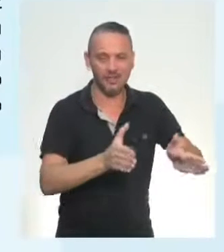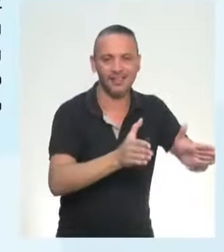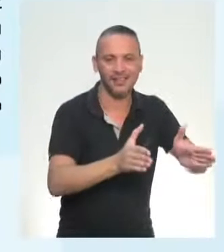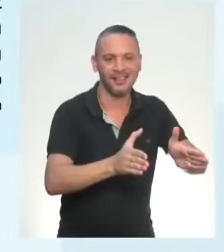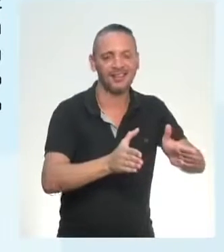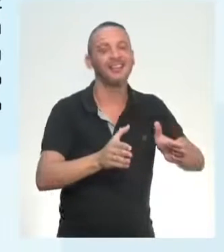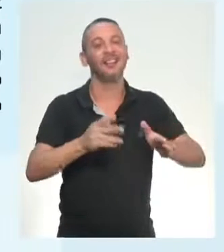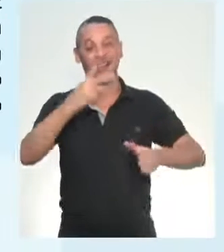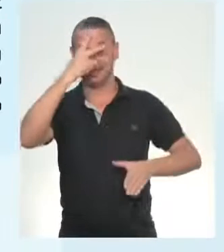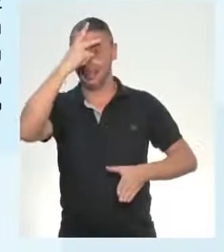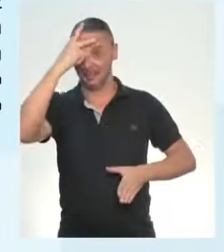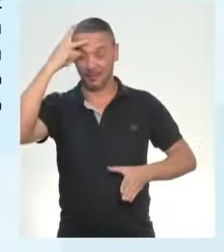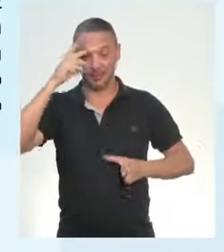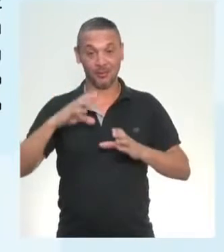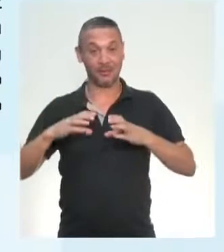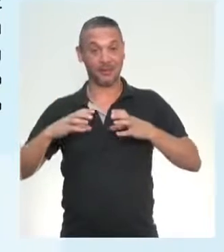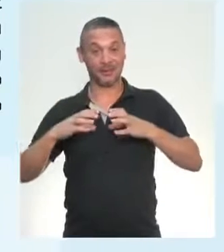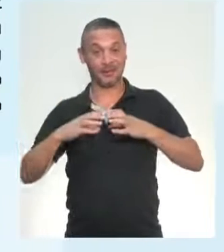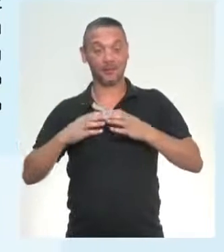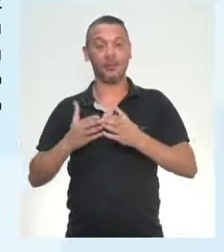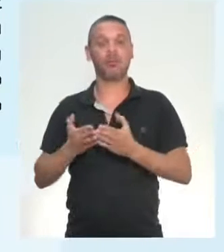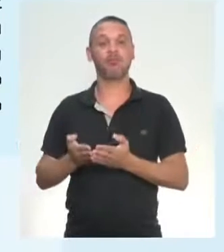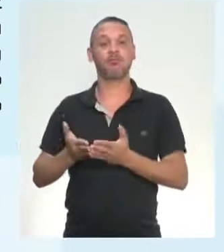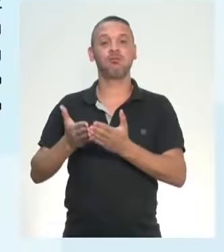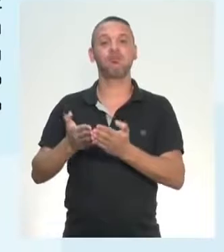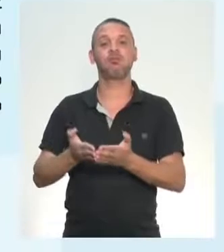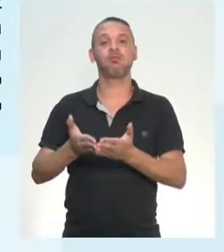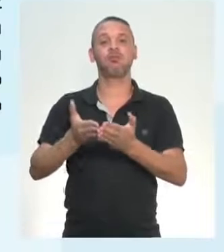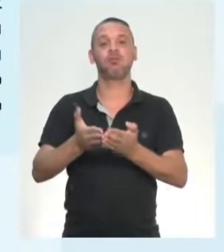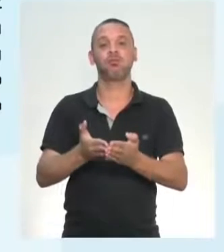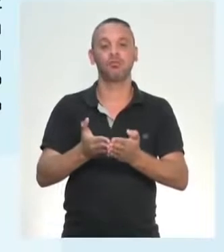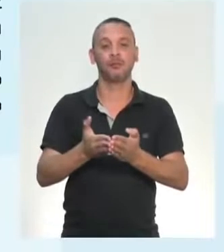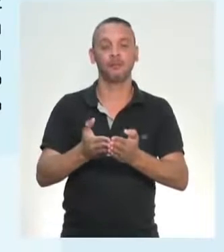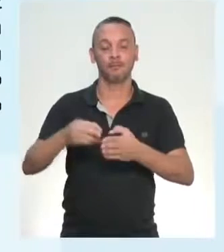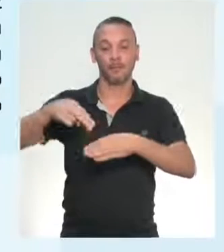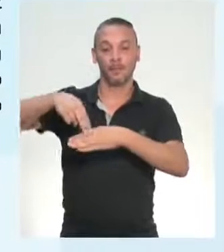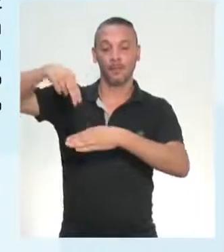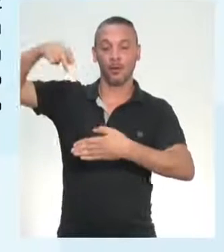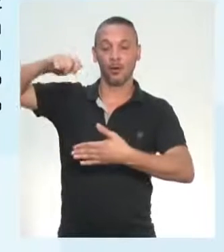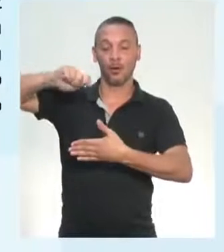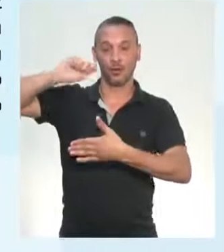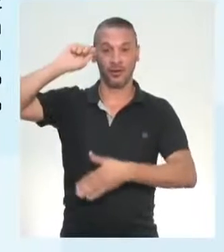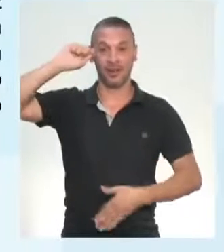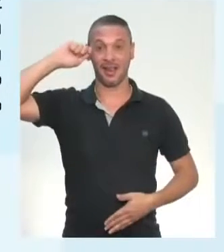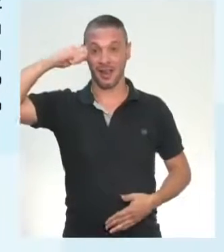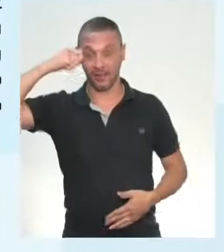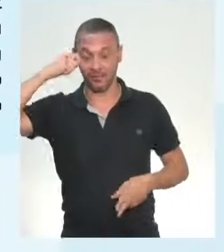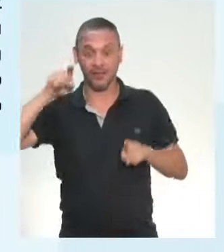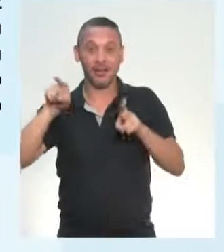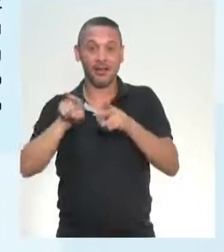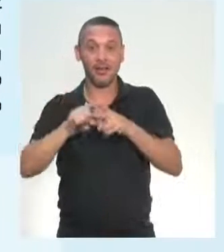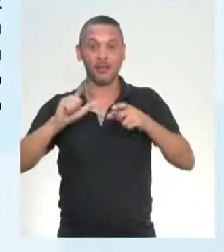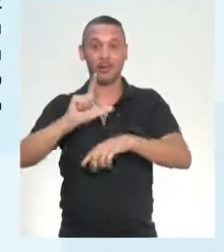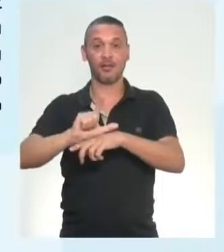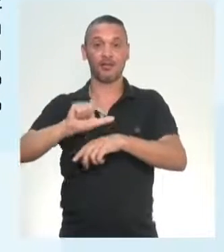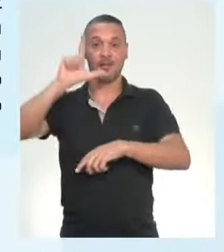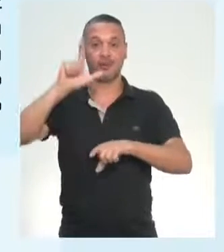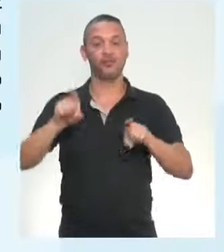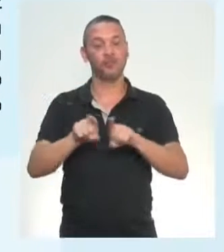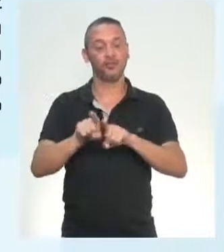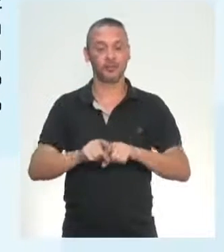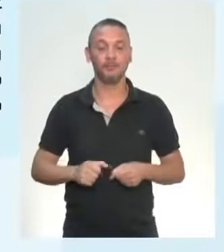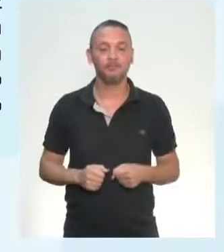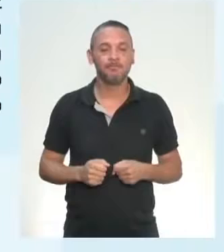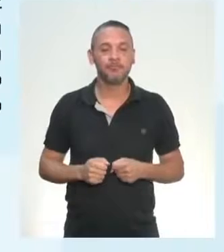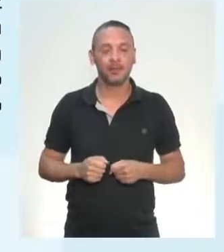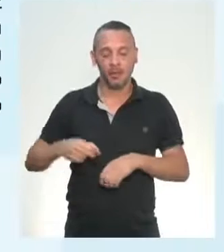eram traçadas aí no norte da África e também aí na sua costa leste, ok? Então,